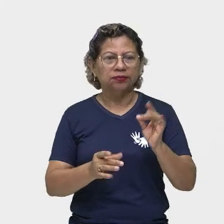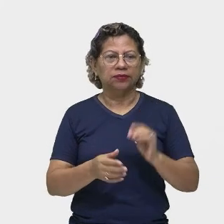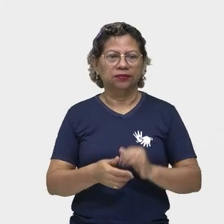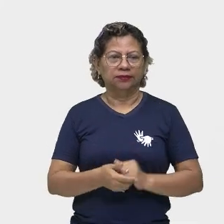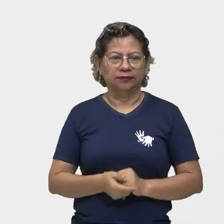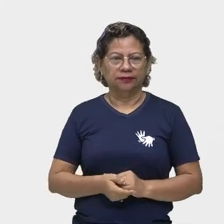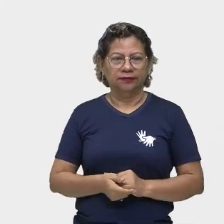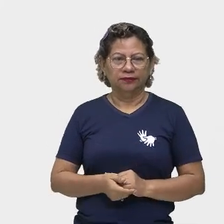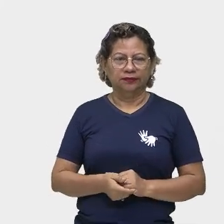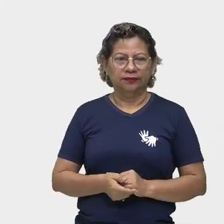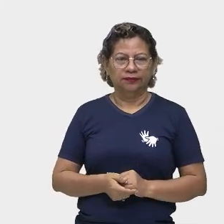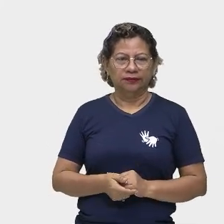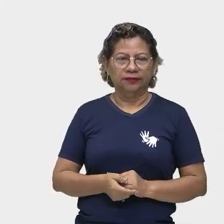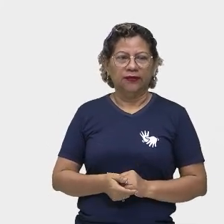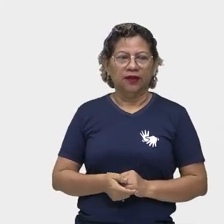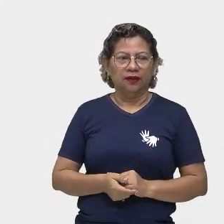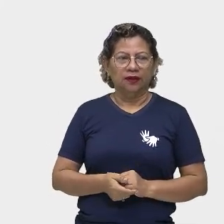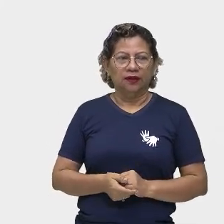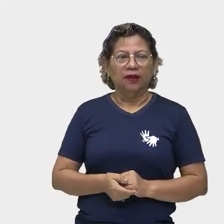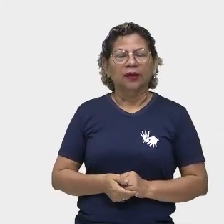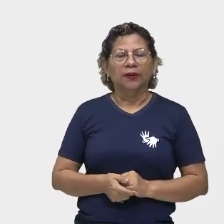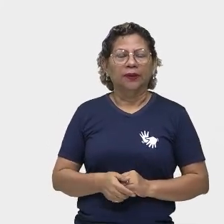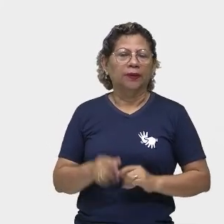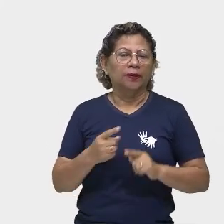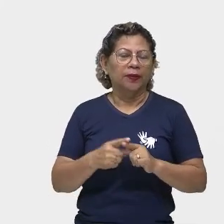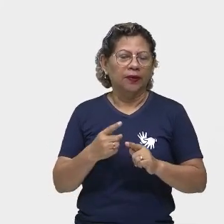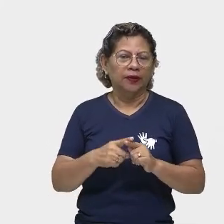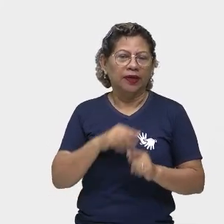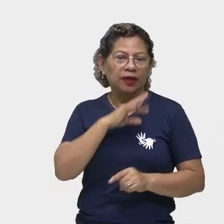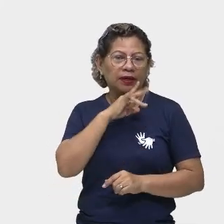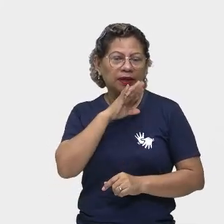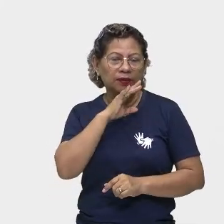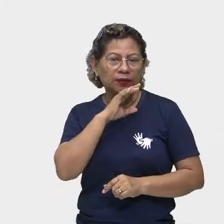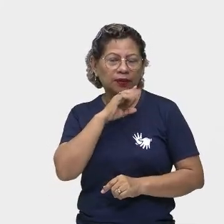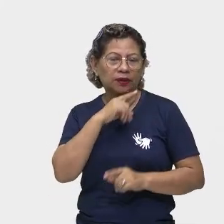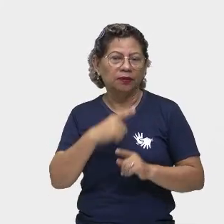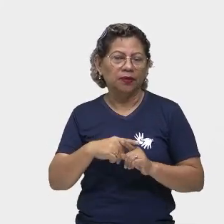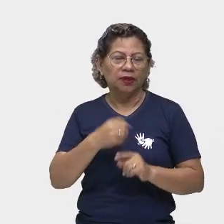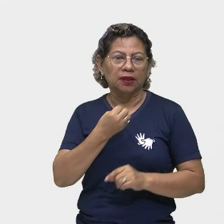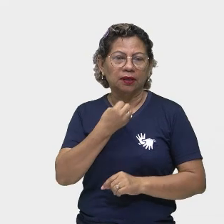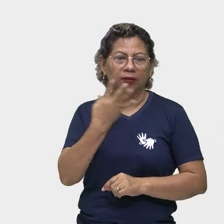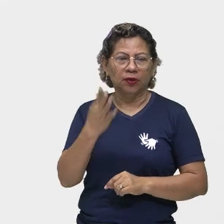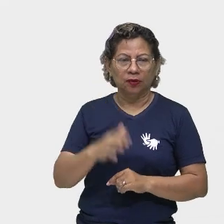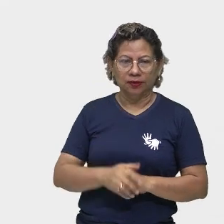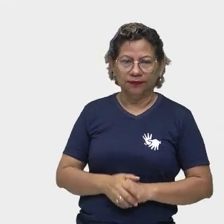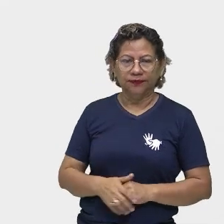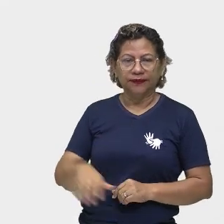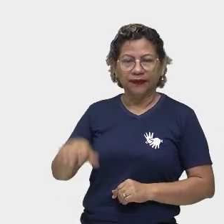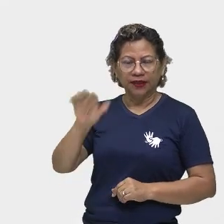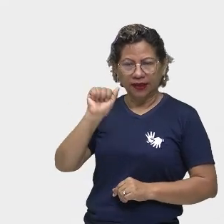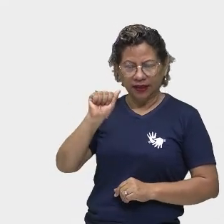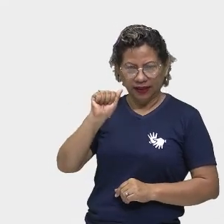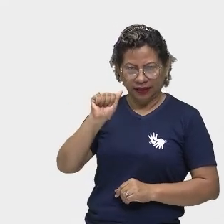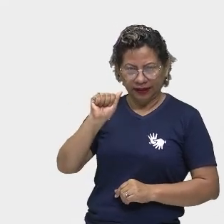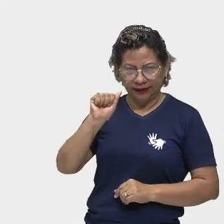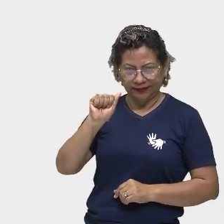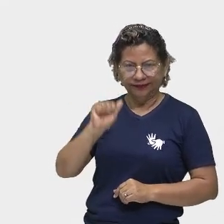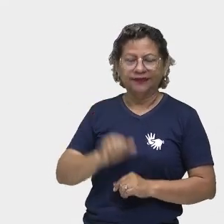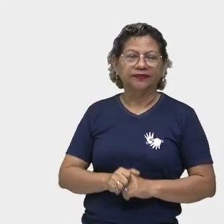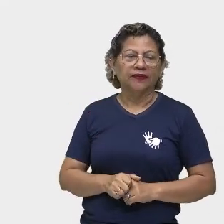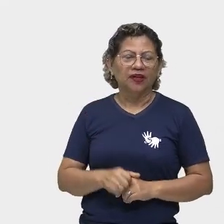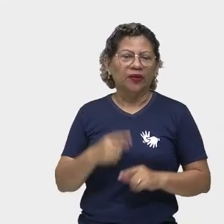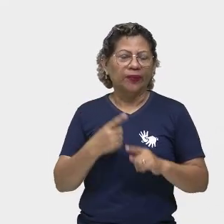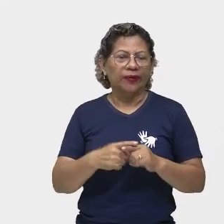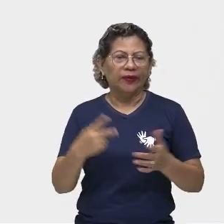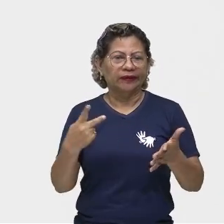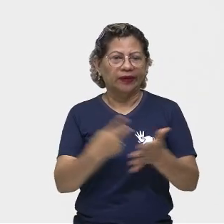de todas as alternativas sobre as suas vantagens e desvantagens. Na alternativa A desvantagem está errada